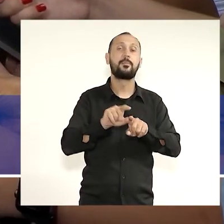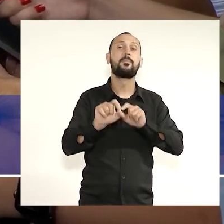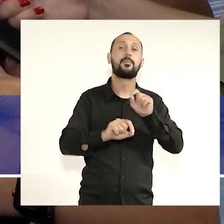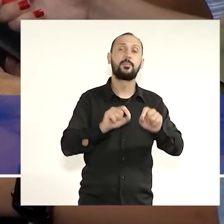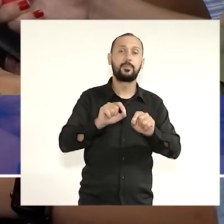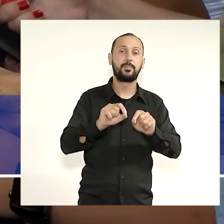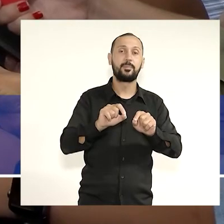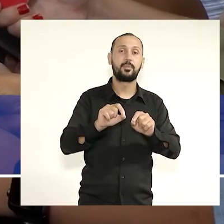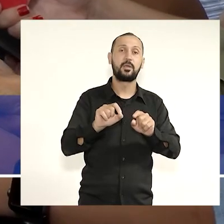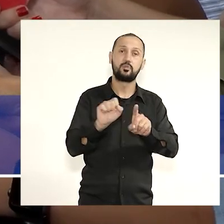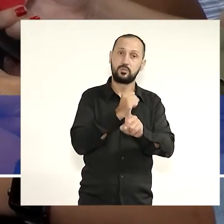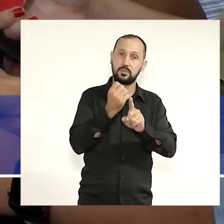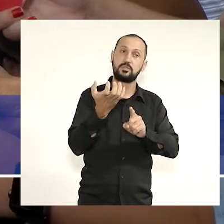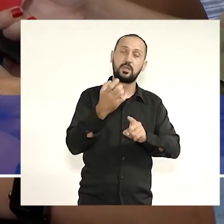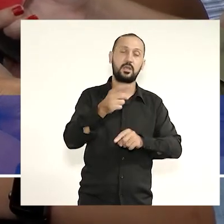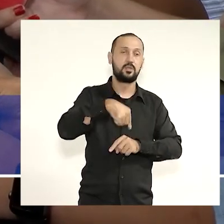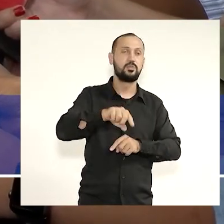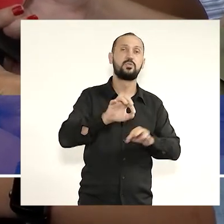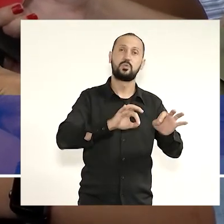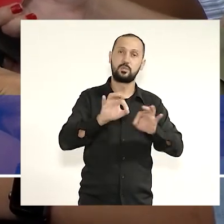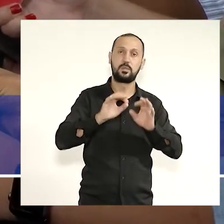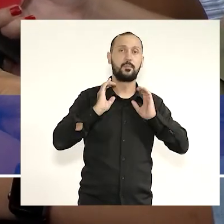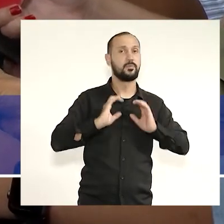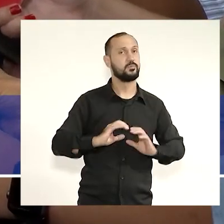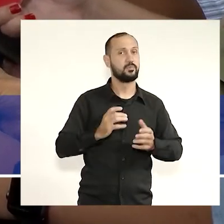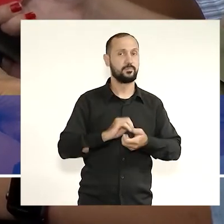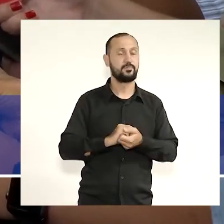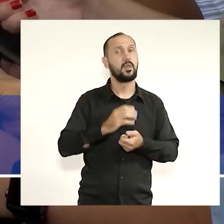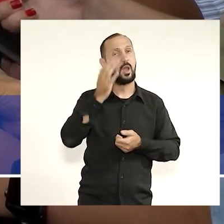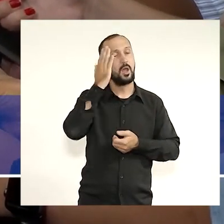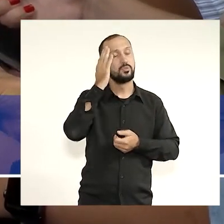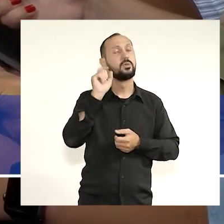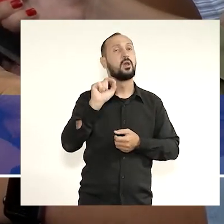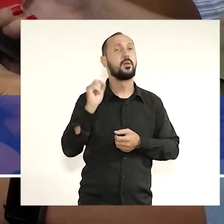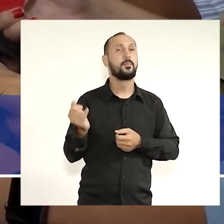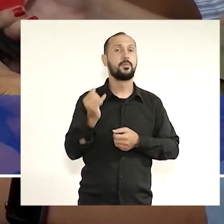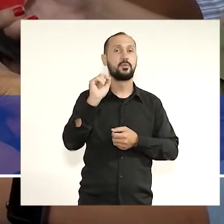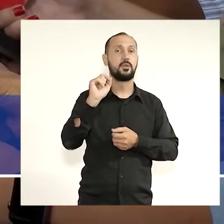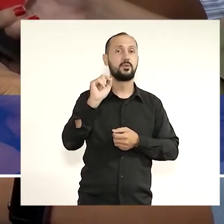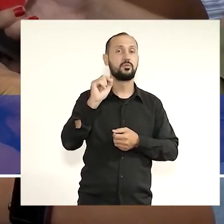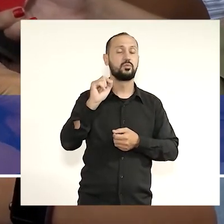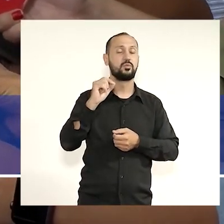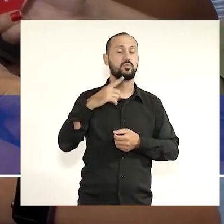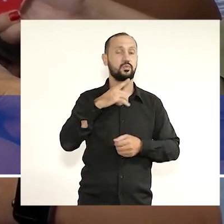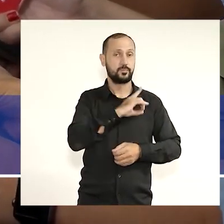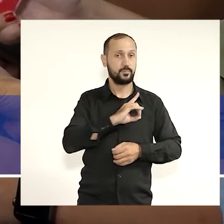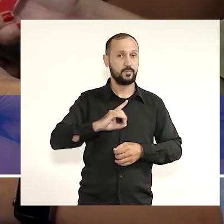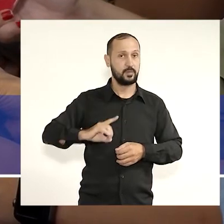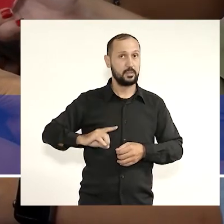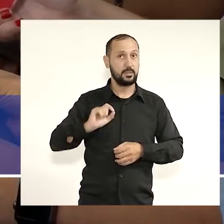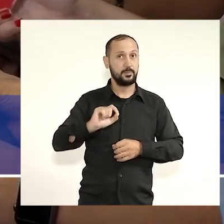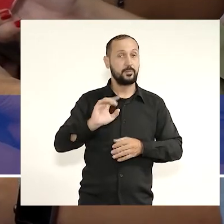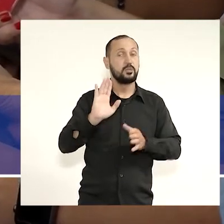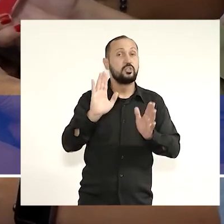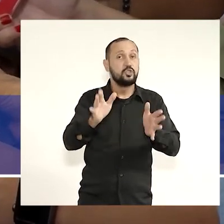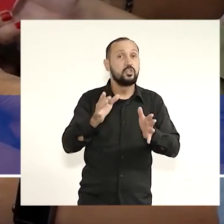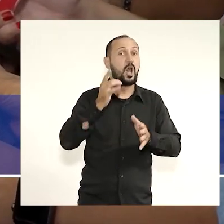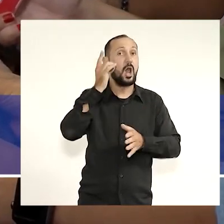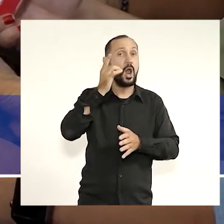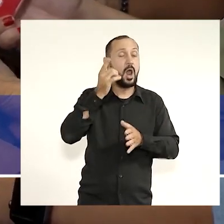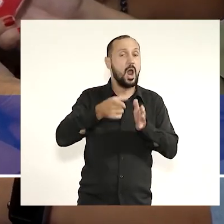a sociedade espera que a gente faça isso. Acho interessante que os deputados que são pré-candidatos, já eles